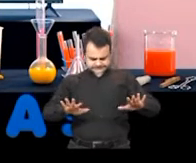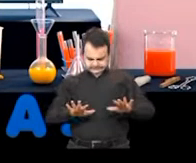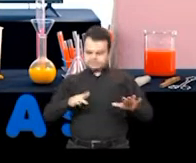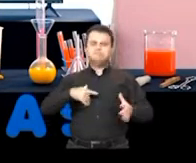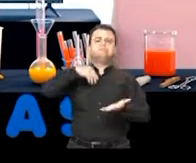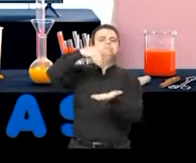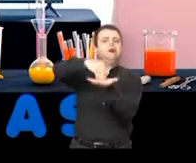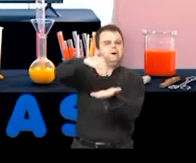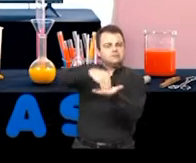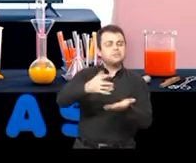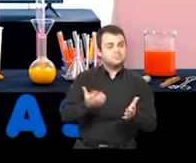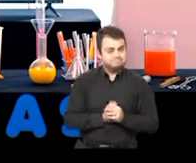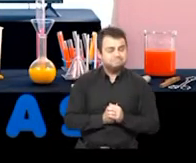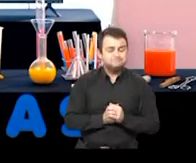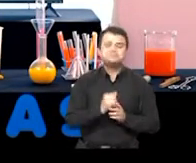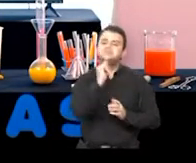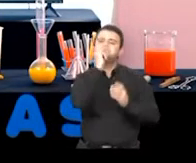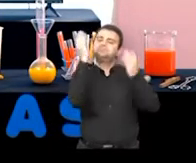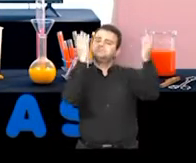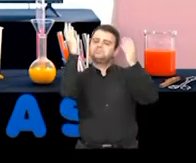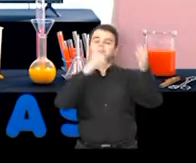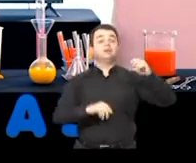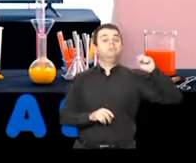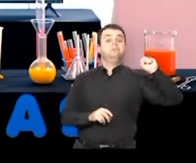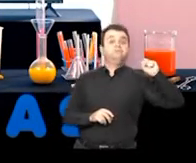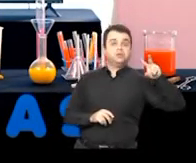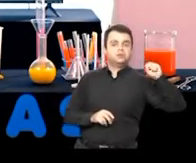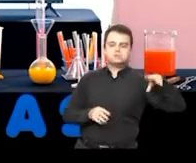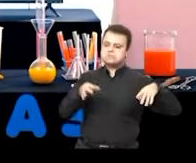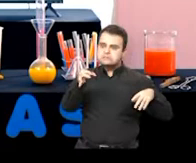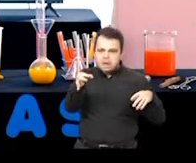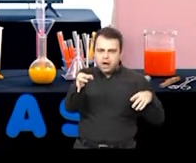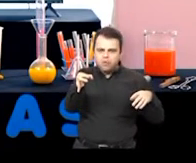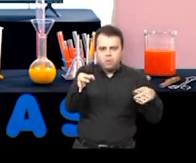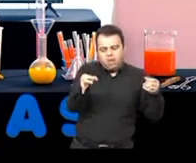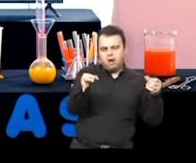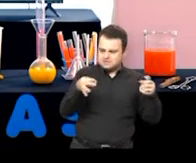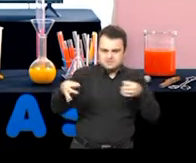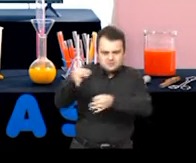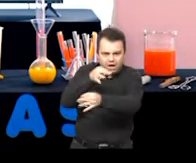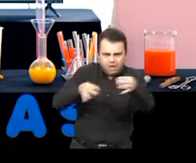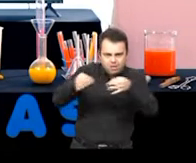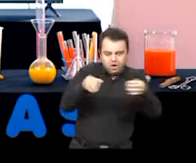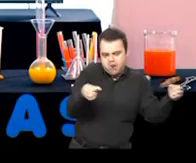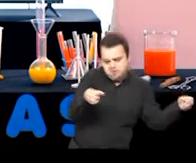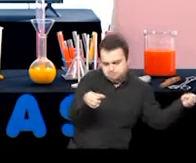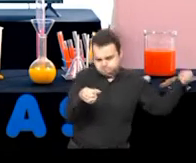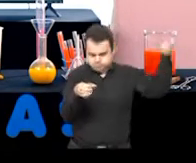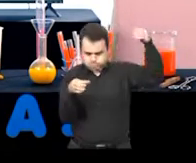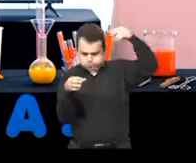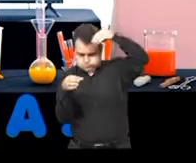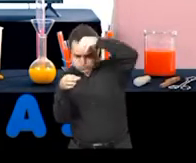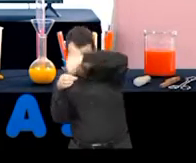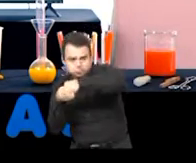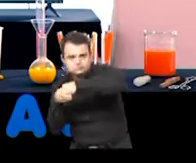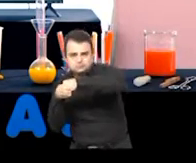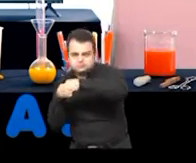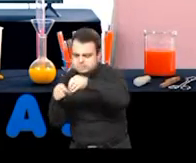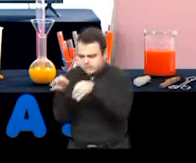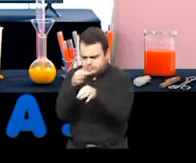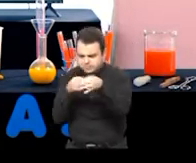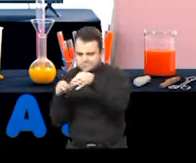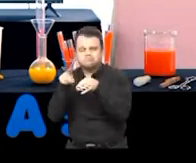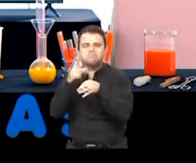que um vírus ou outro micro-organismo entra em contato com uma célula, pode haver alguma alteração por conta